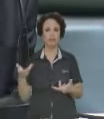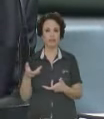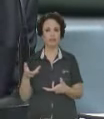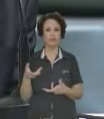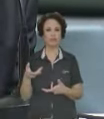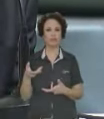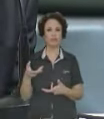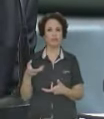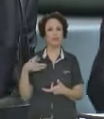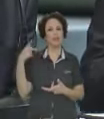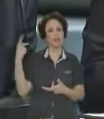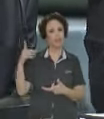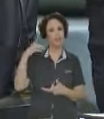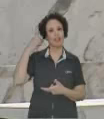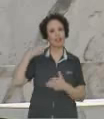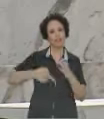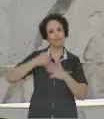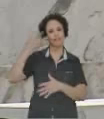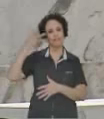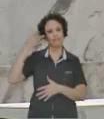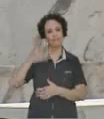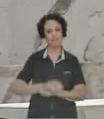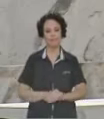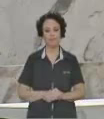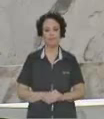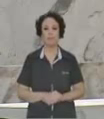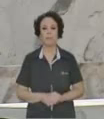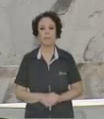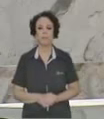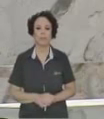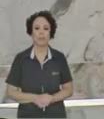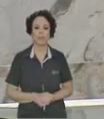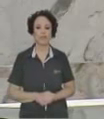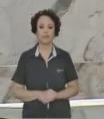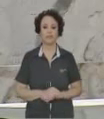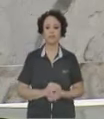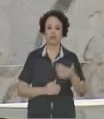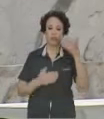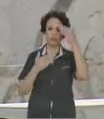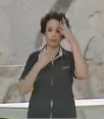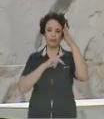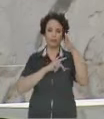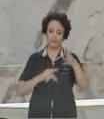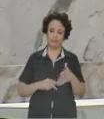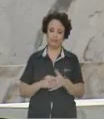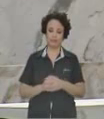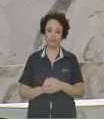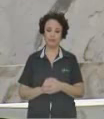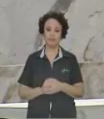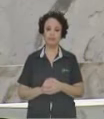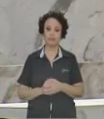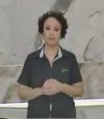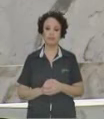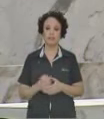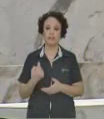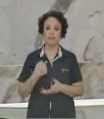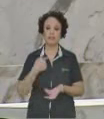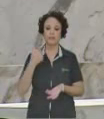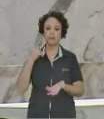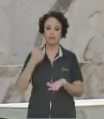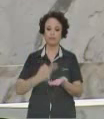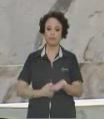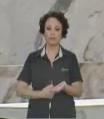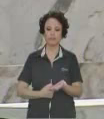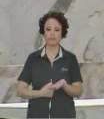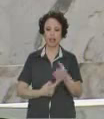marco aurélio cunha obrigado senhor presidente é evidentemente é um compromisso de curto